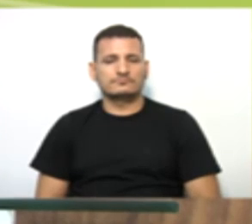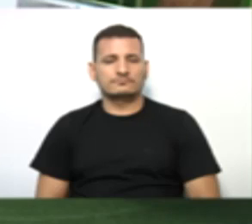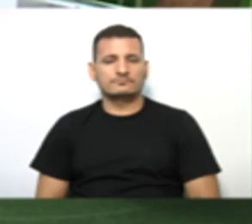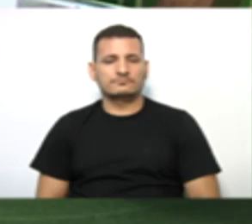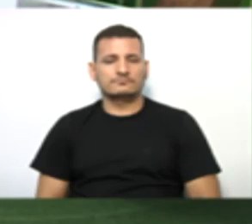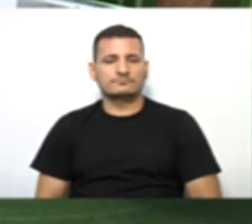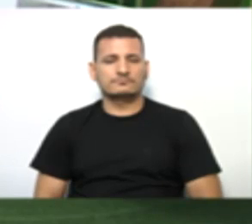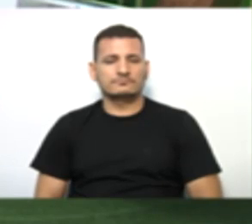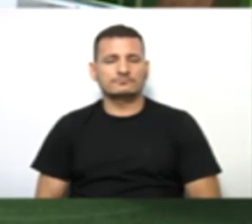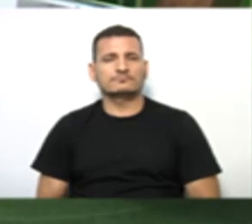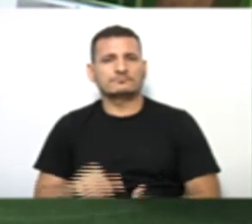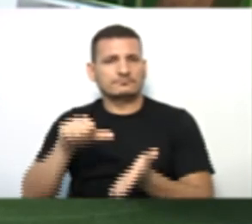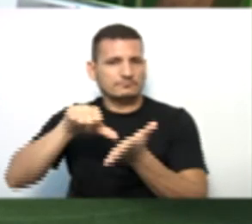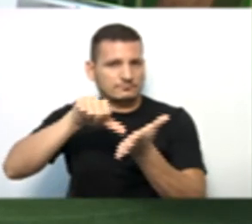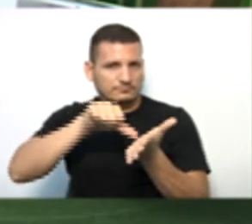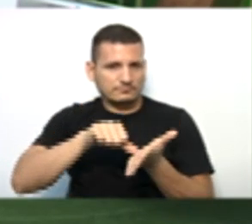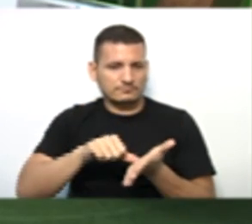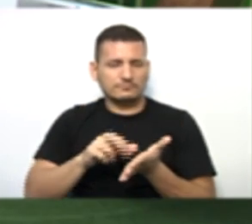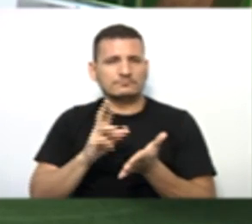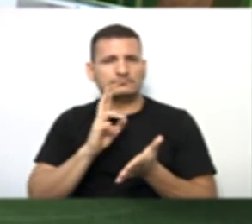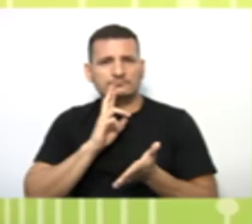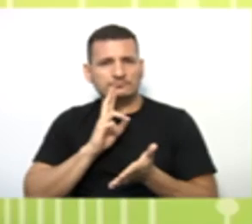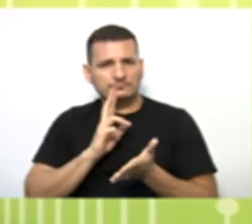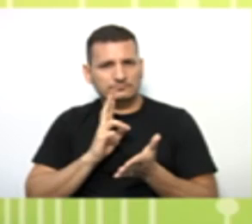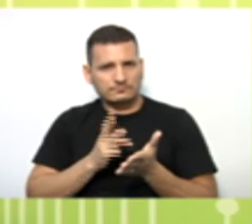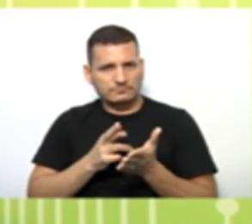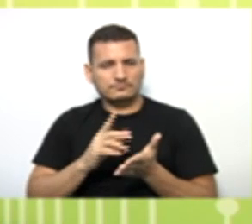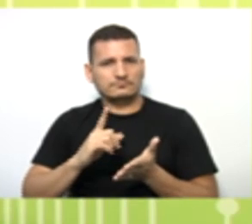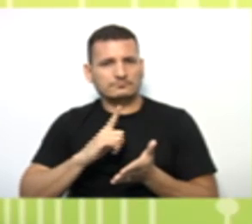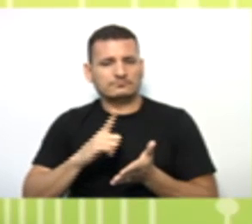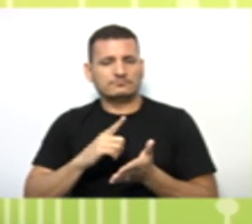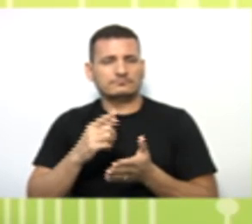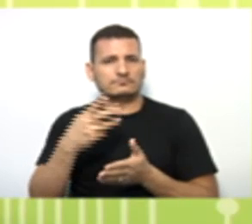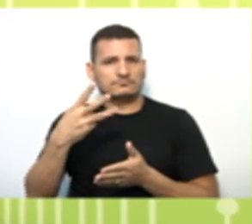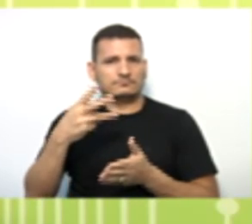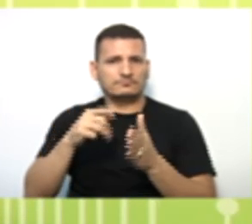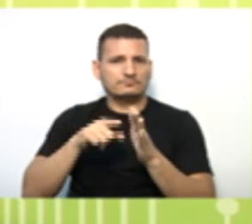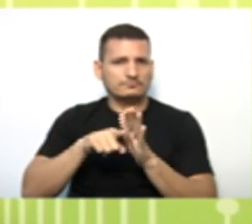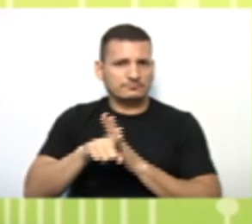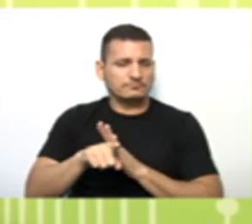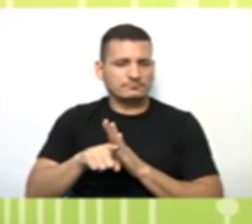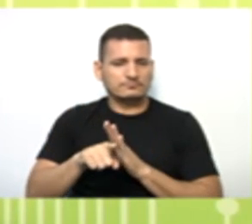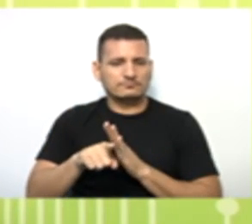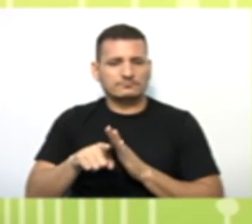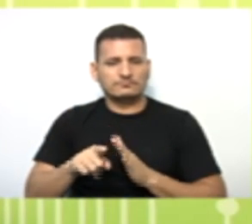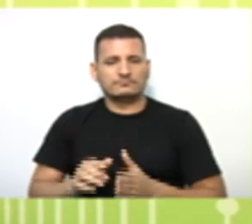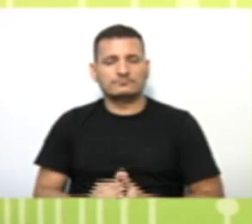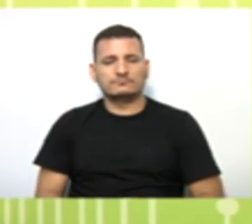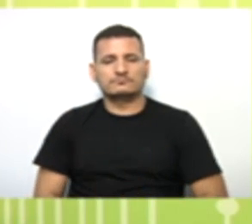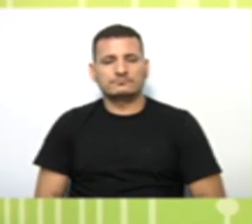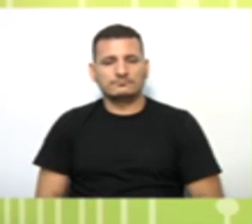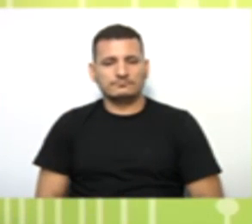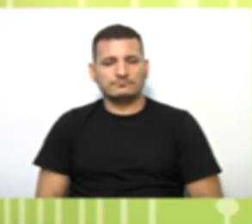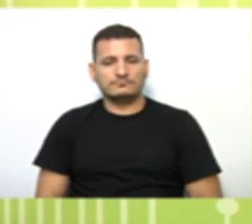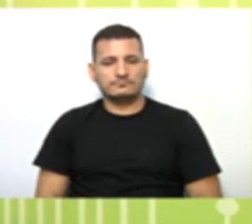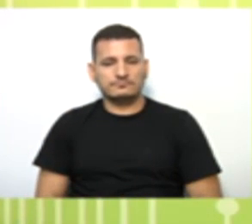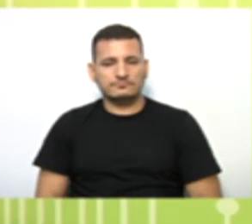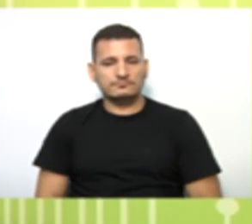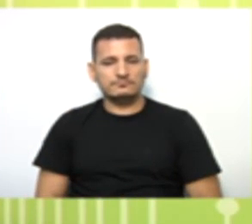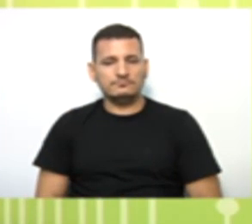Tem alguém que respondeu? Algum polo participou dessa questão 3, né? Pessoal, eu sei que é